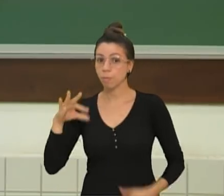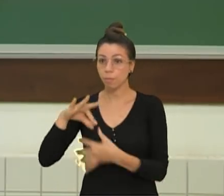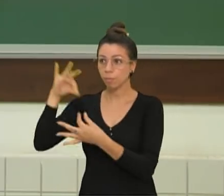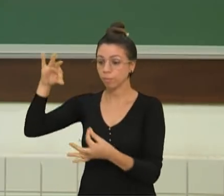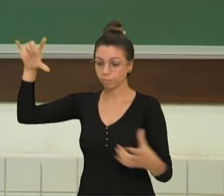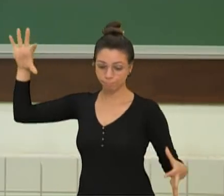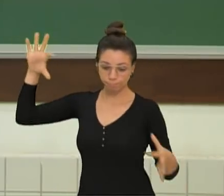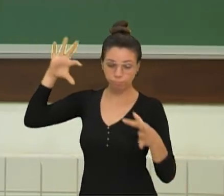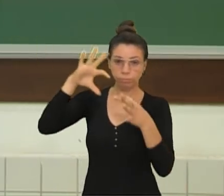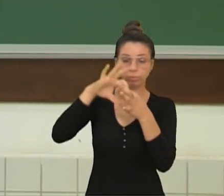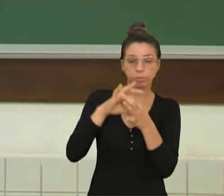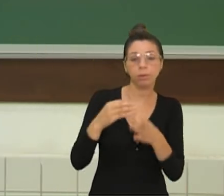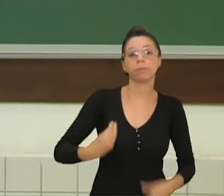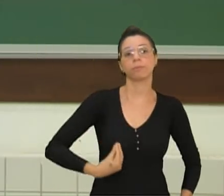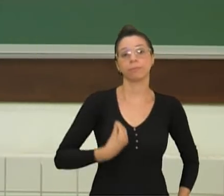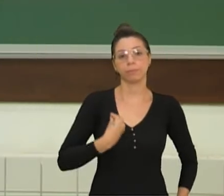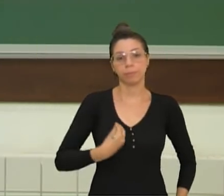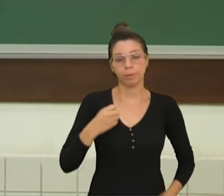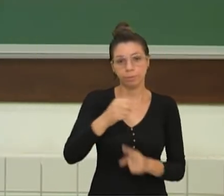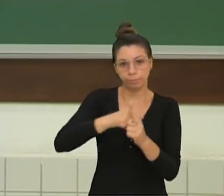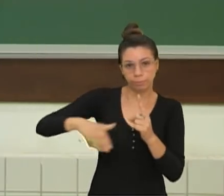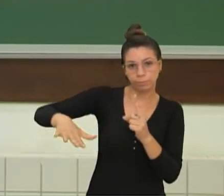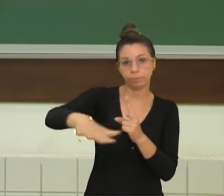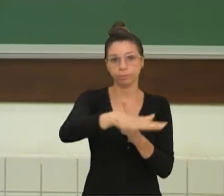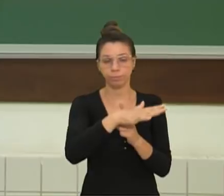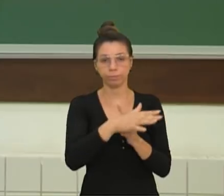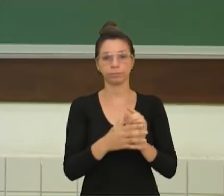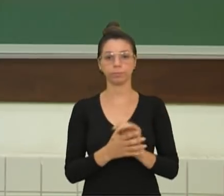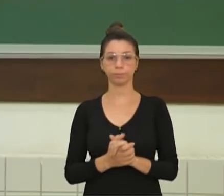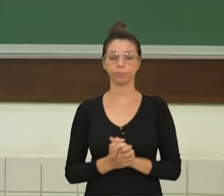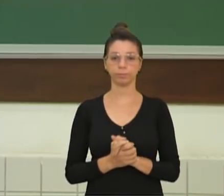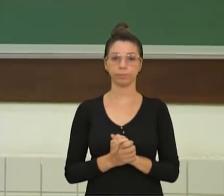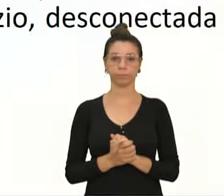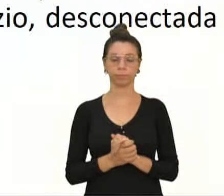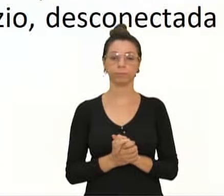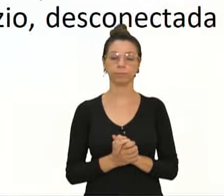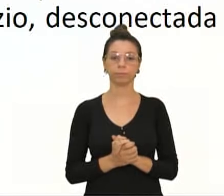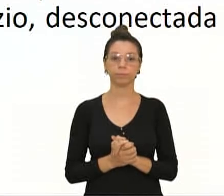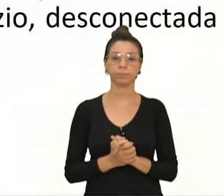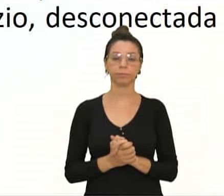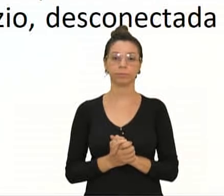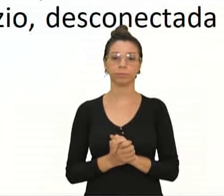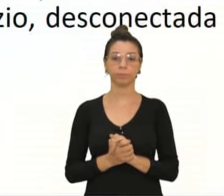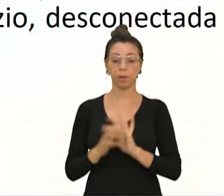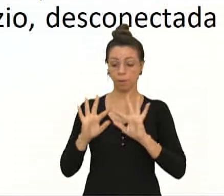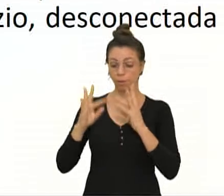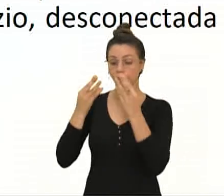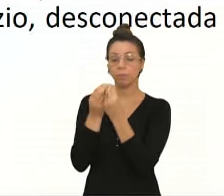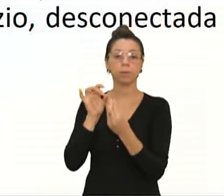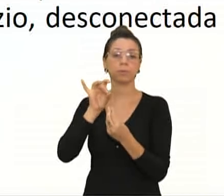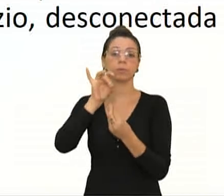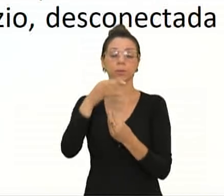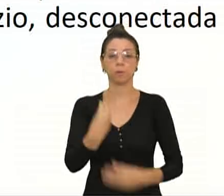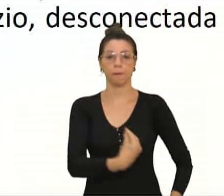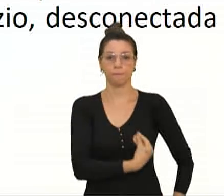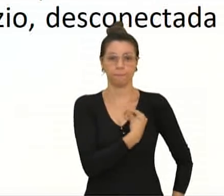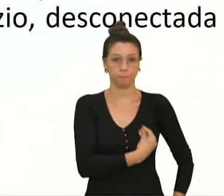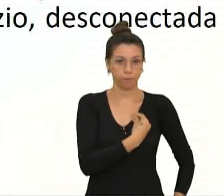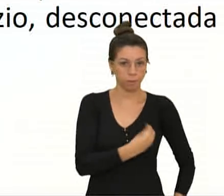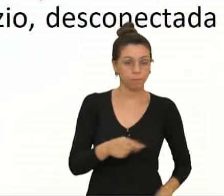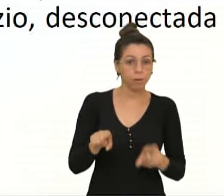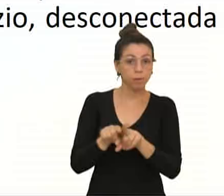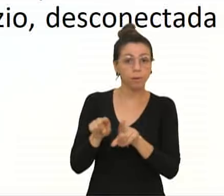desse contexto nativo africano. A família não consiste apenas nos vivos e nos